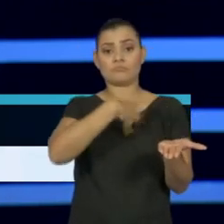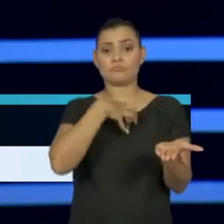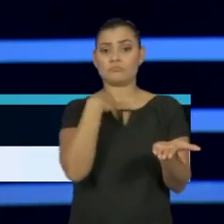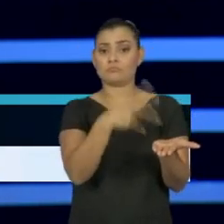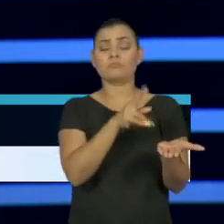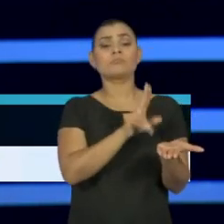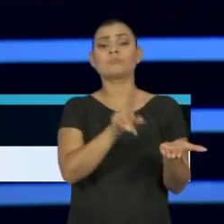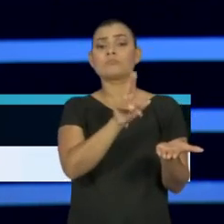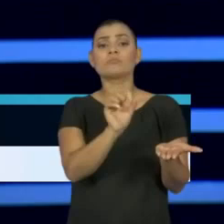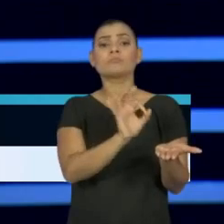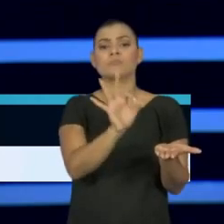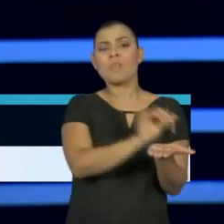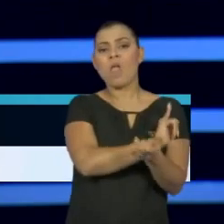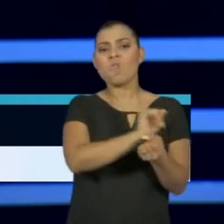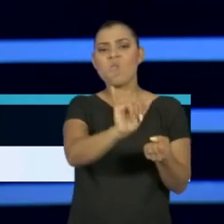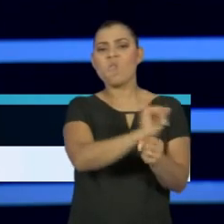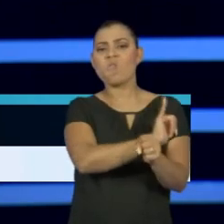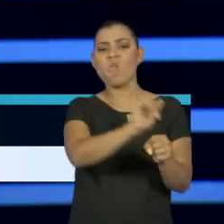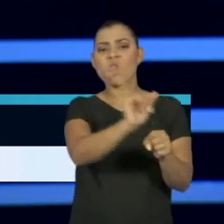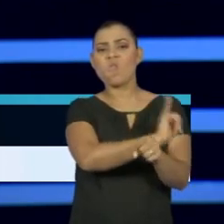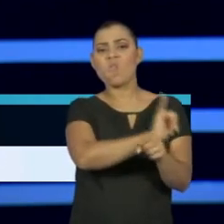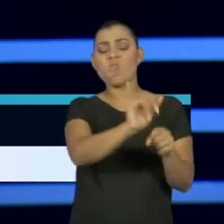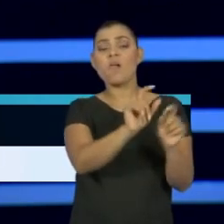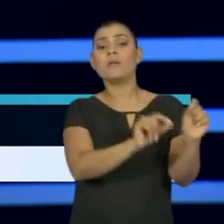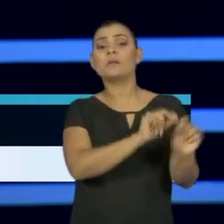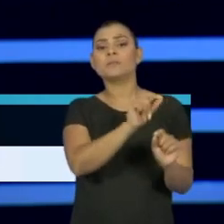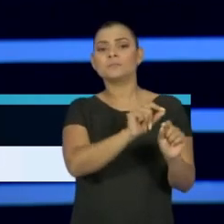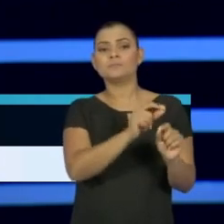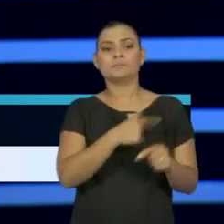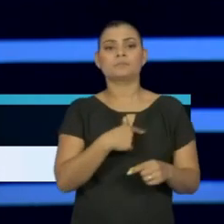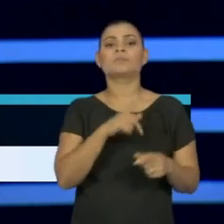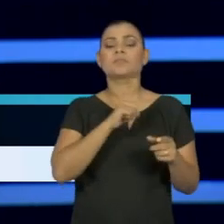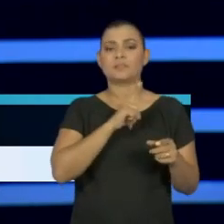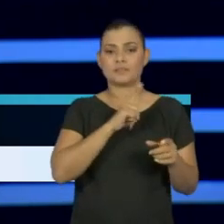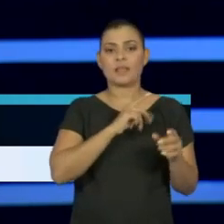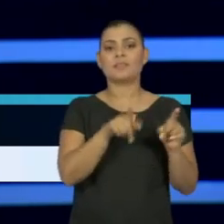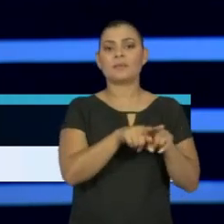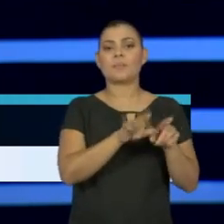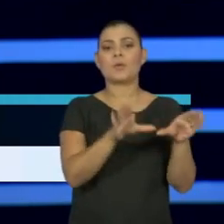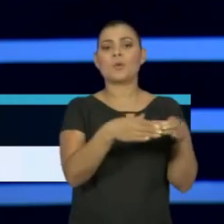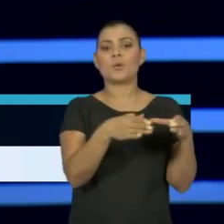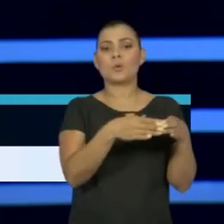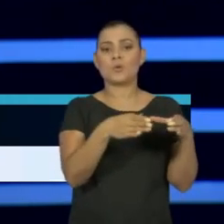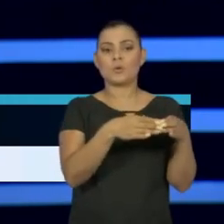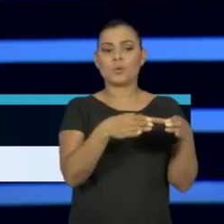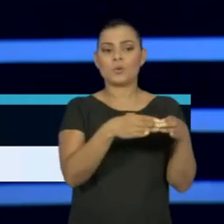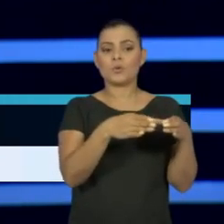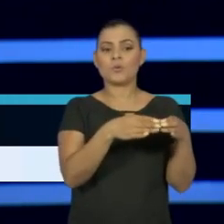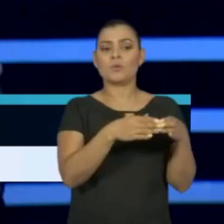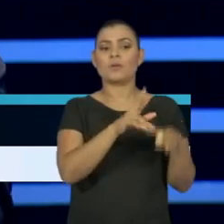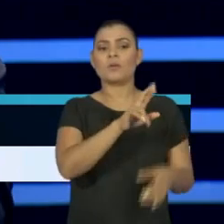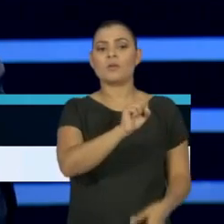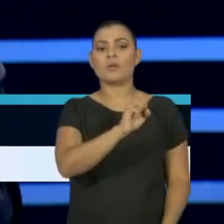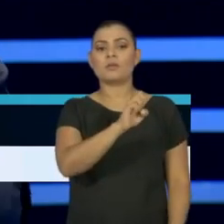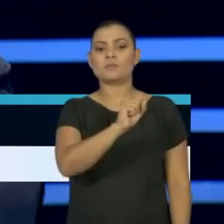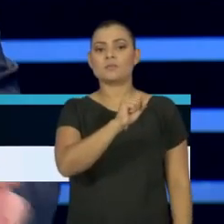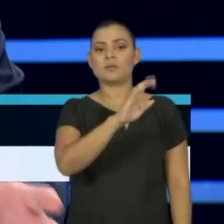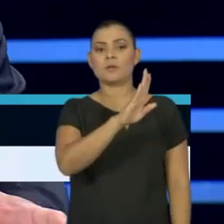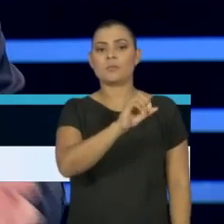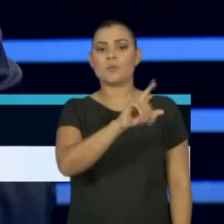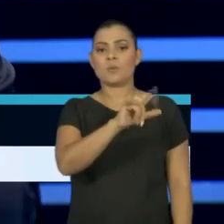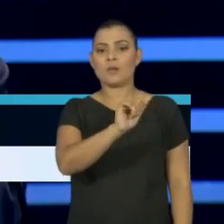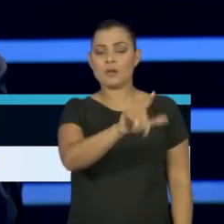utilizando procuração, utilizando o Hezbollah, que é uma milícia, partido político, organização social no Líbano, utilizando